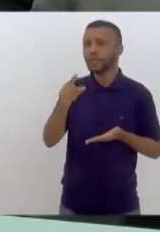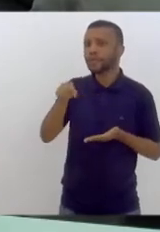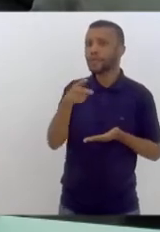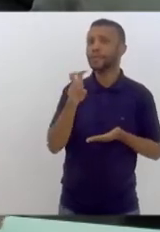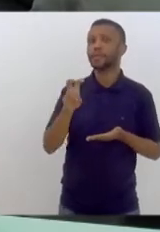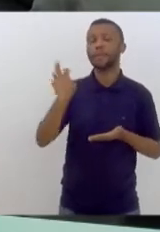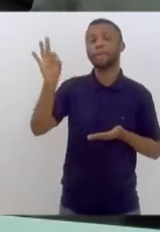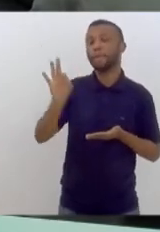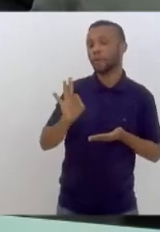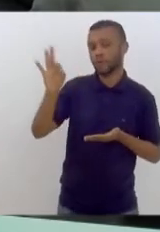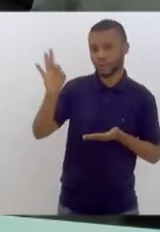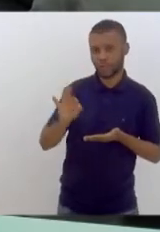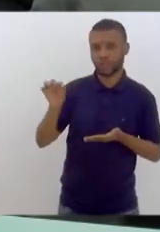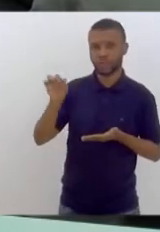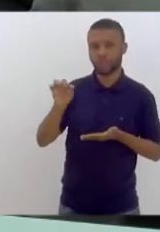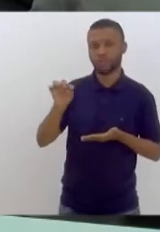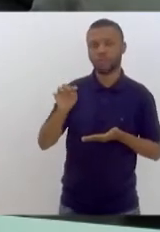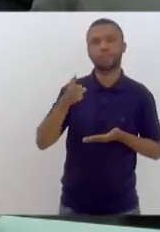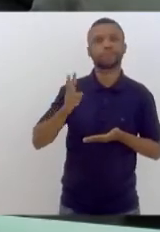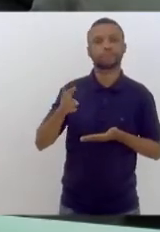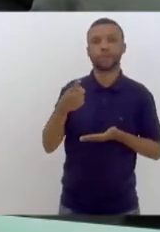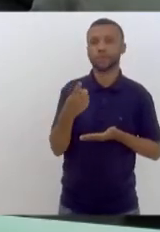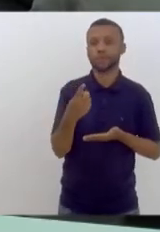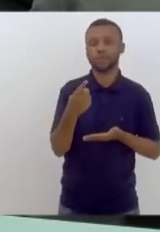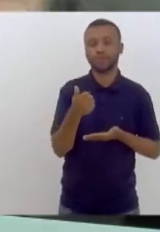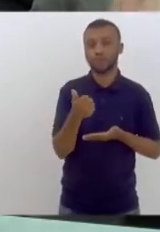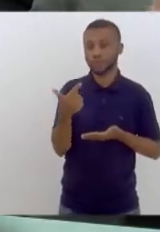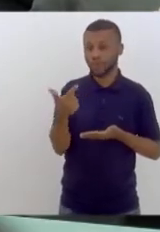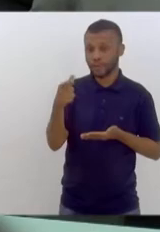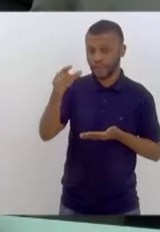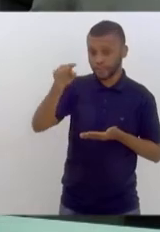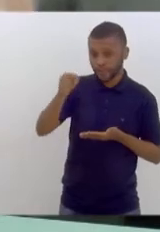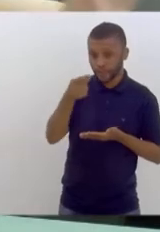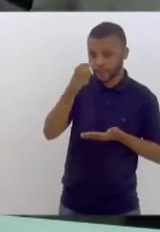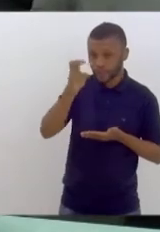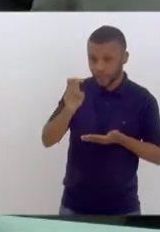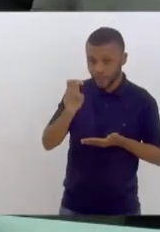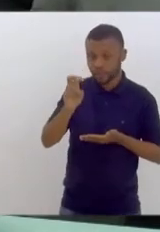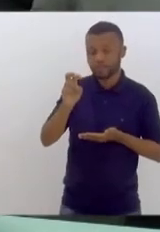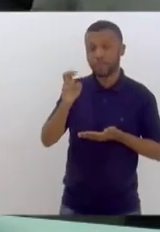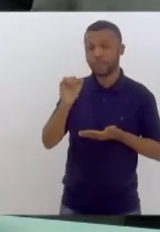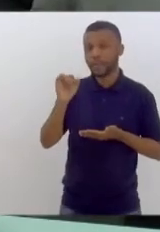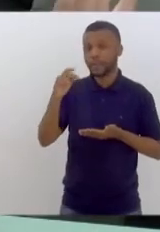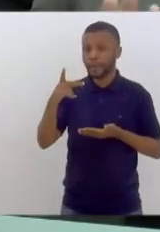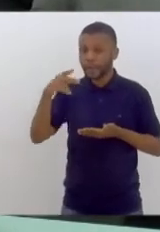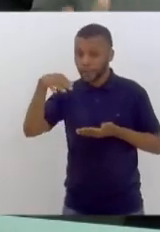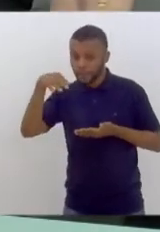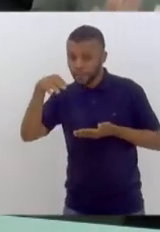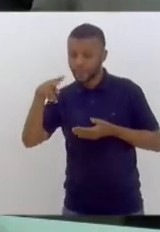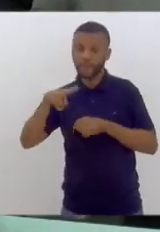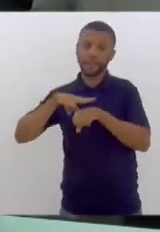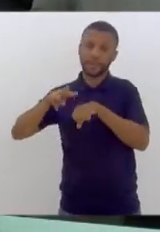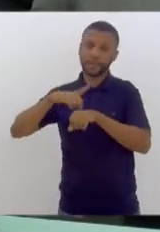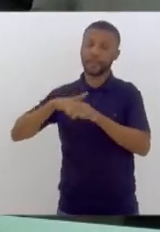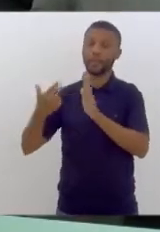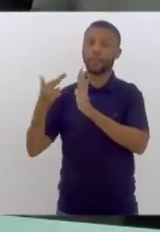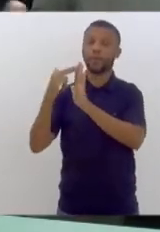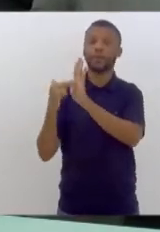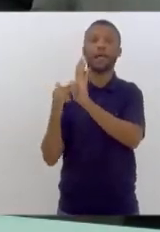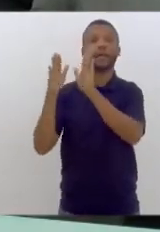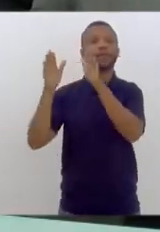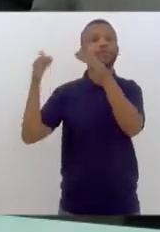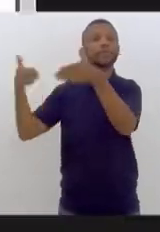12,5% e manteve os 2,5% do IPM verde, porque ele tem toda uma composição própria, um regramento